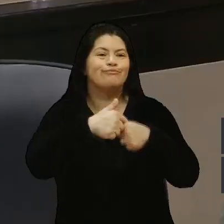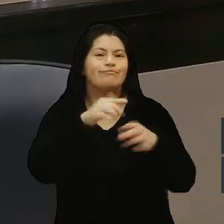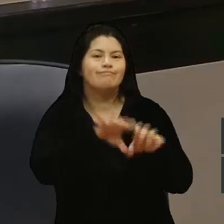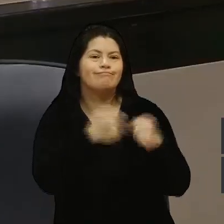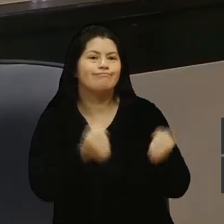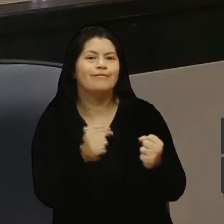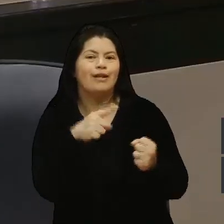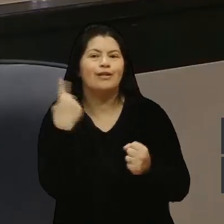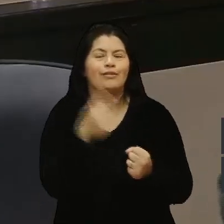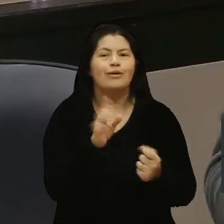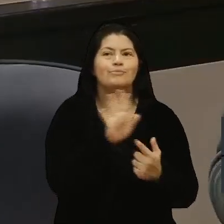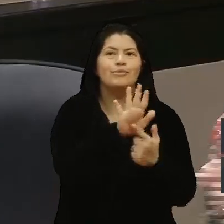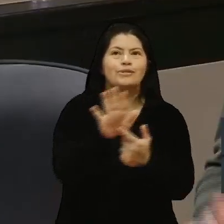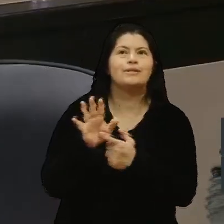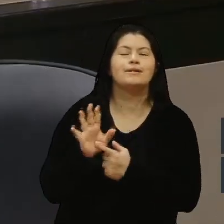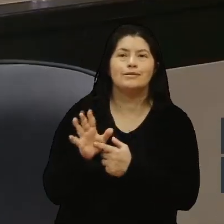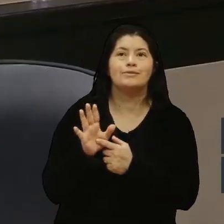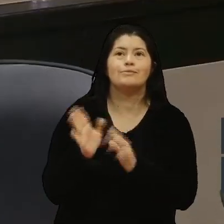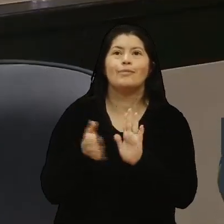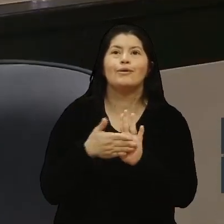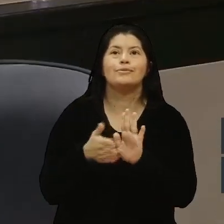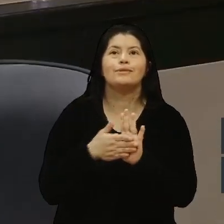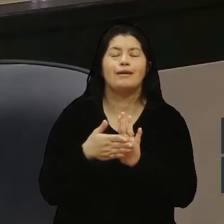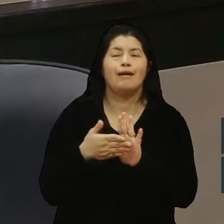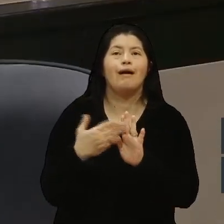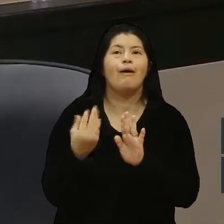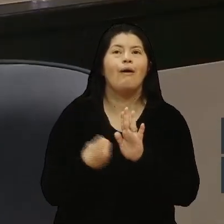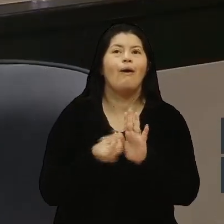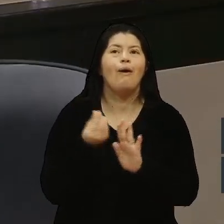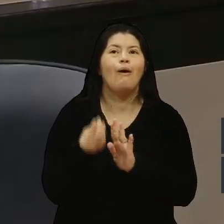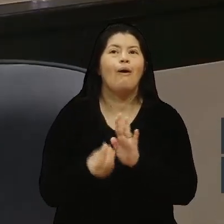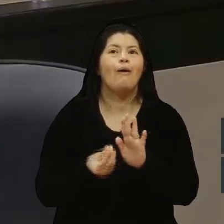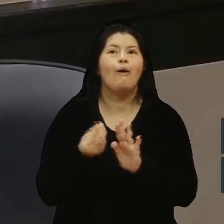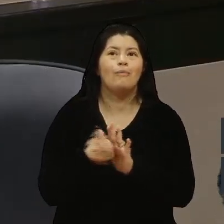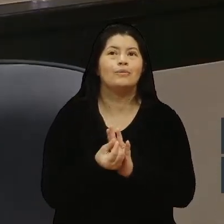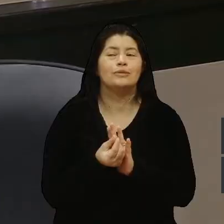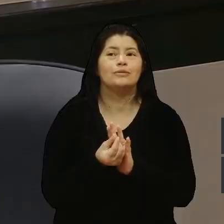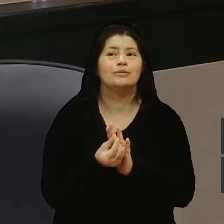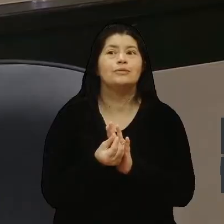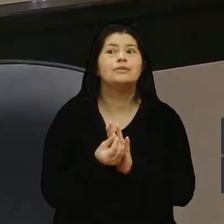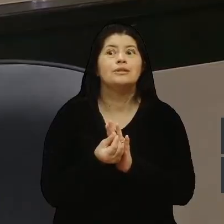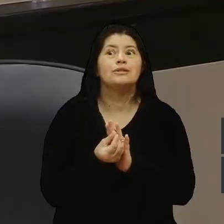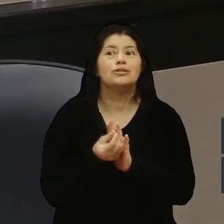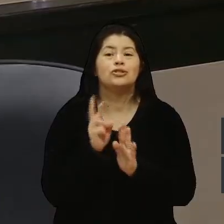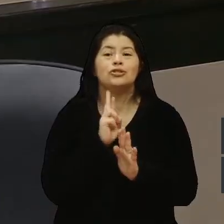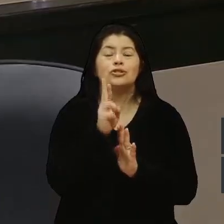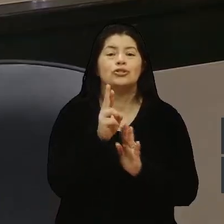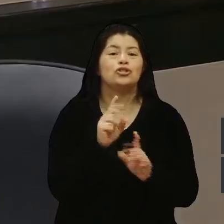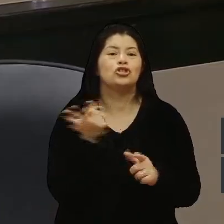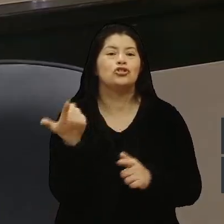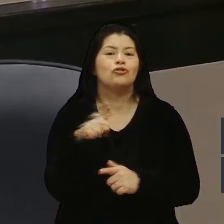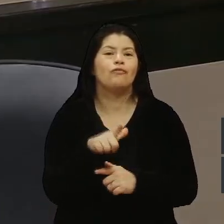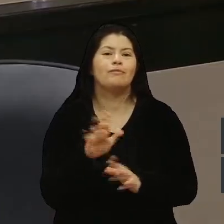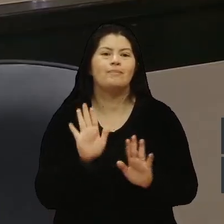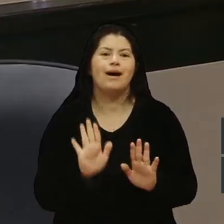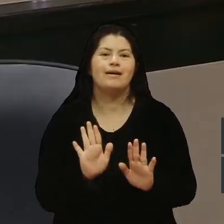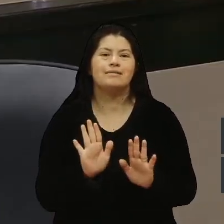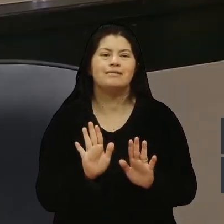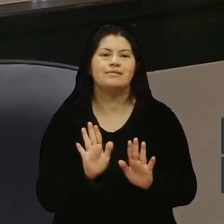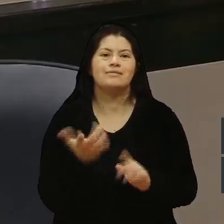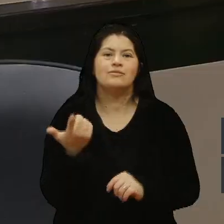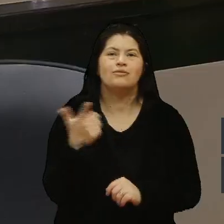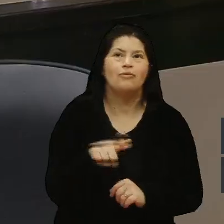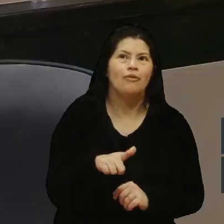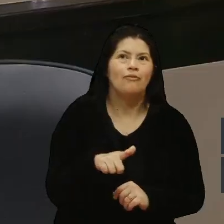gente faz essas emendas aqui tentando mostrar ou, né, tentar ser ouvido mais uma vez, mas pelo que parece, vereadora Sandra, mais uma vez não